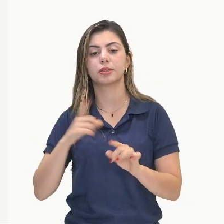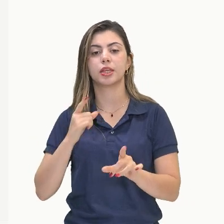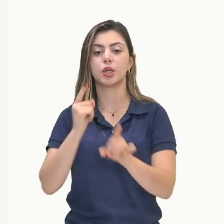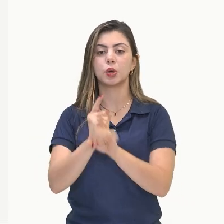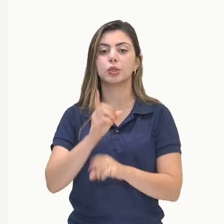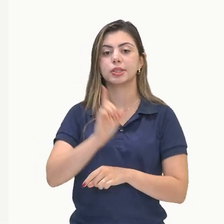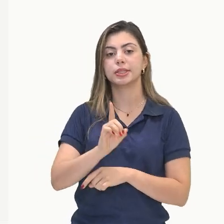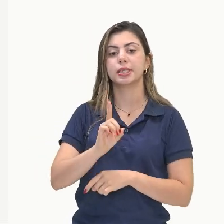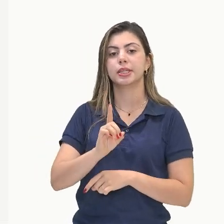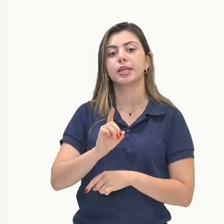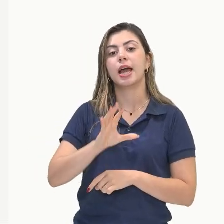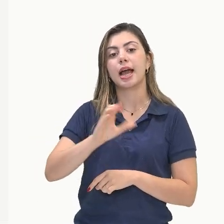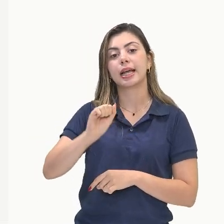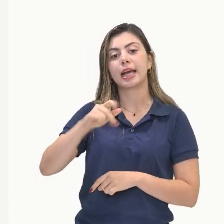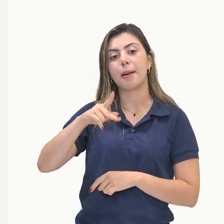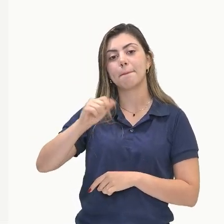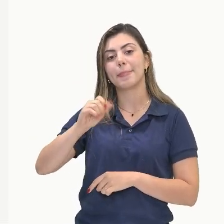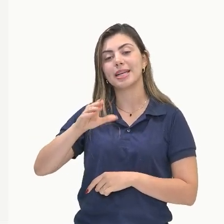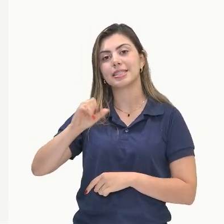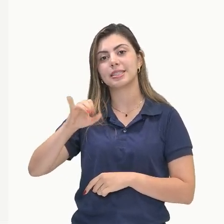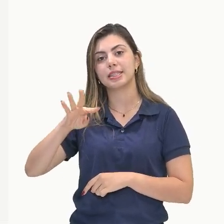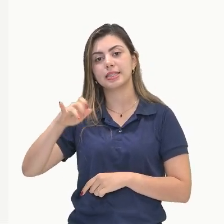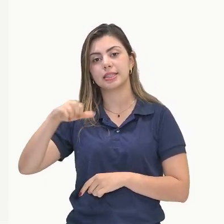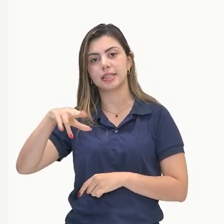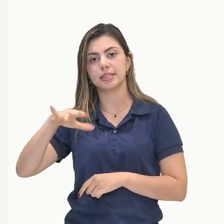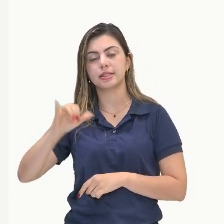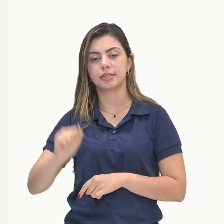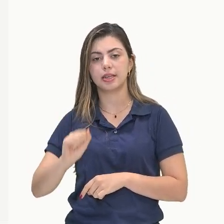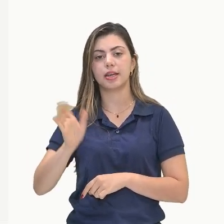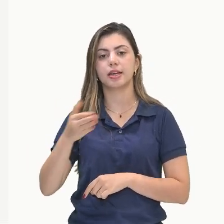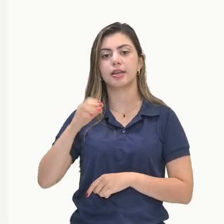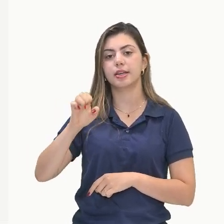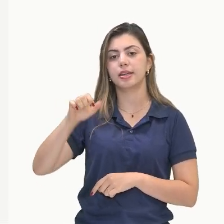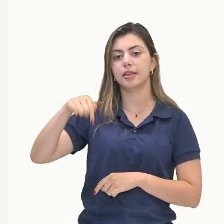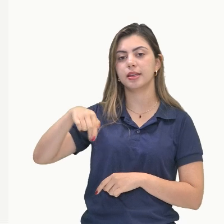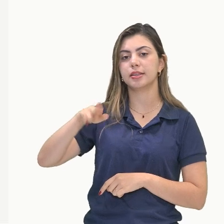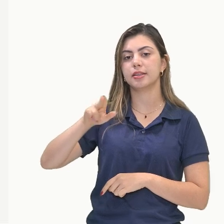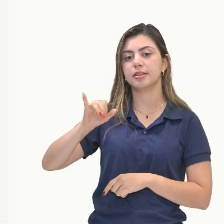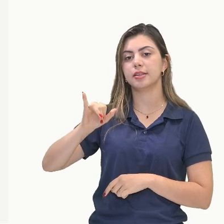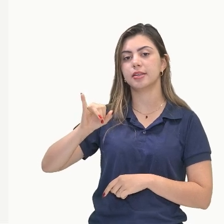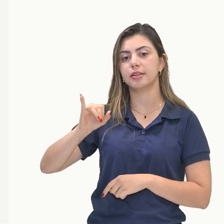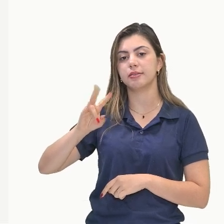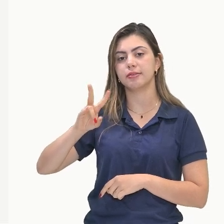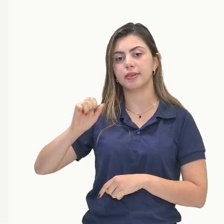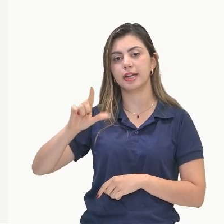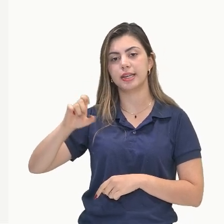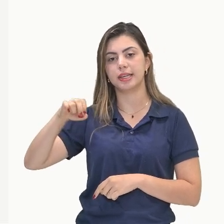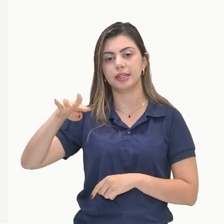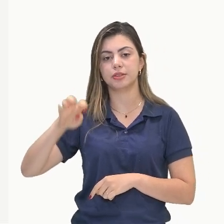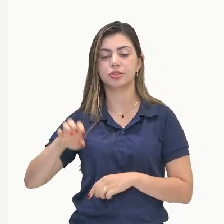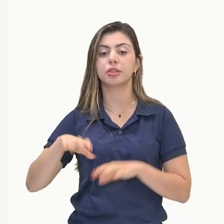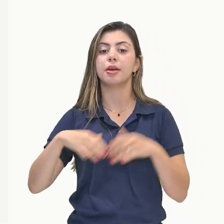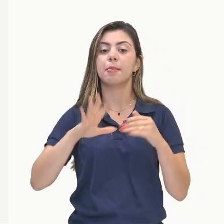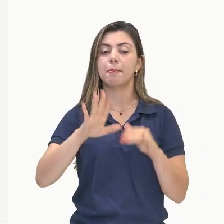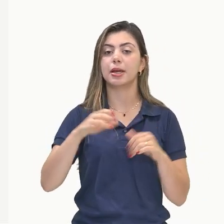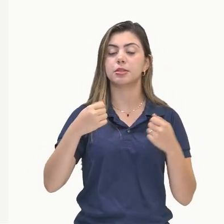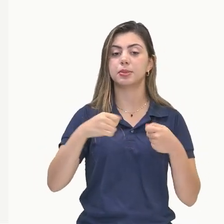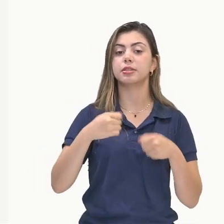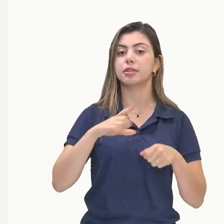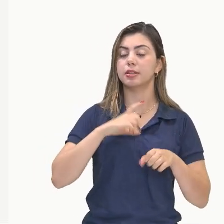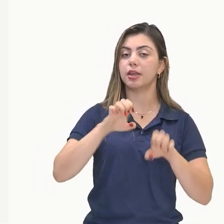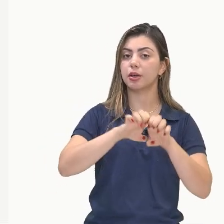capacitância equivalente. O importante é você saber que para calcular essa capacitância equivalente existe essa